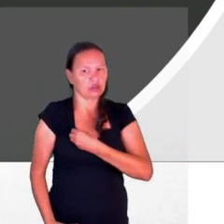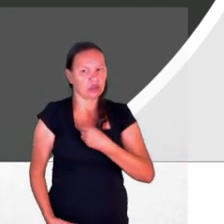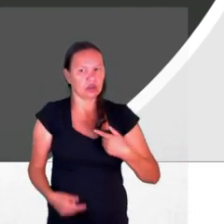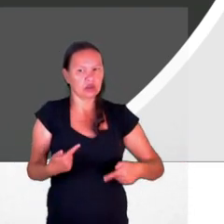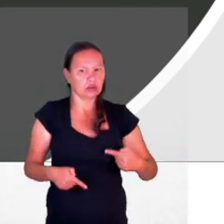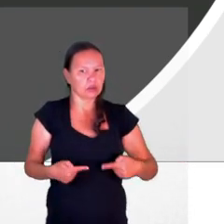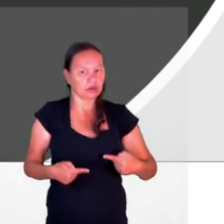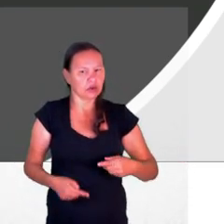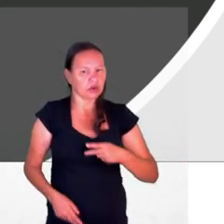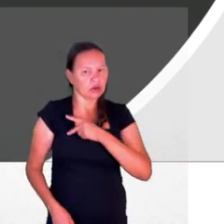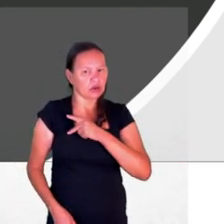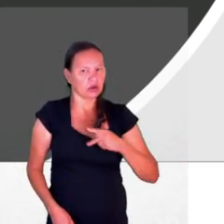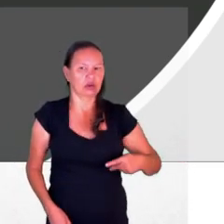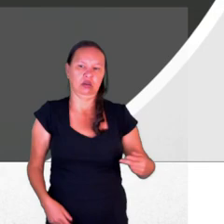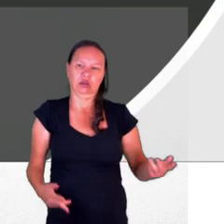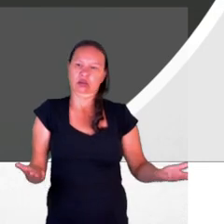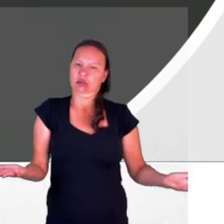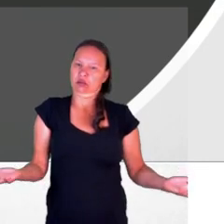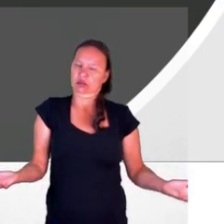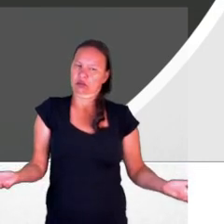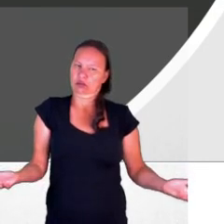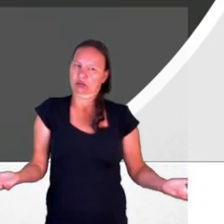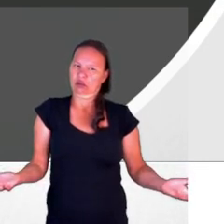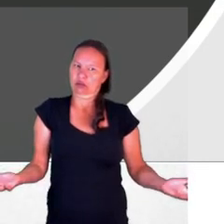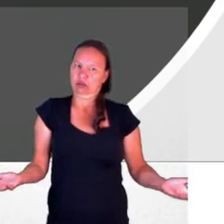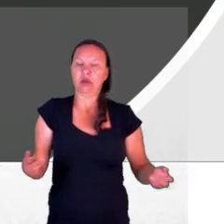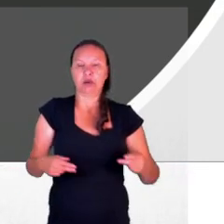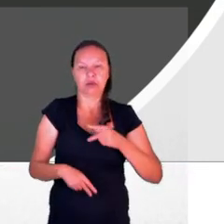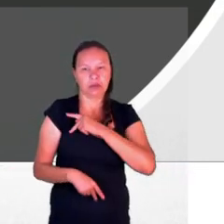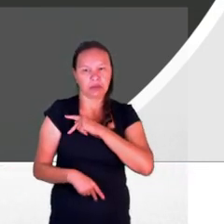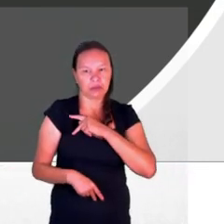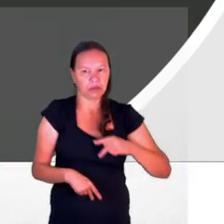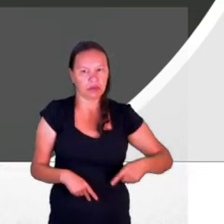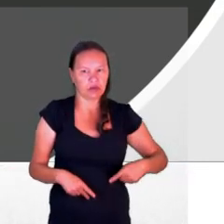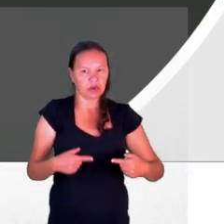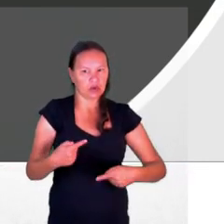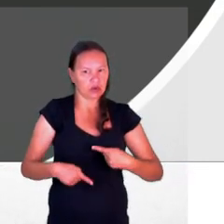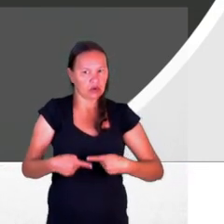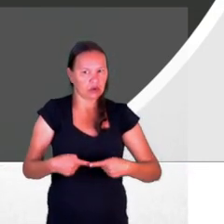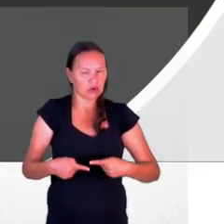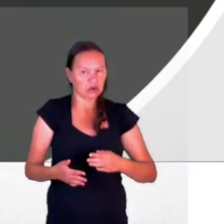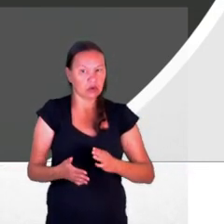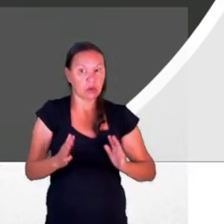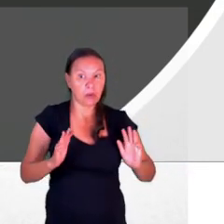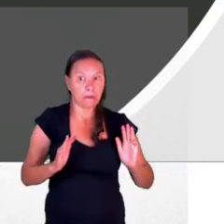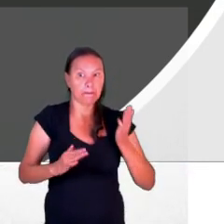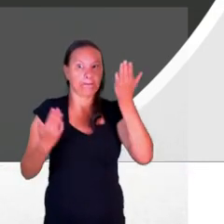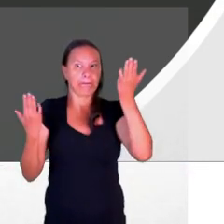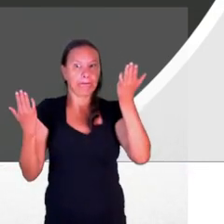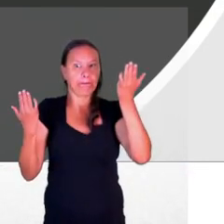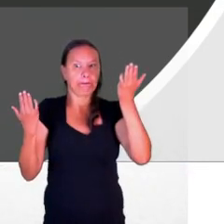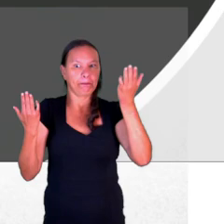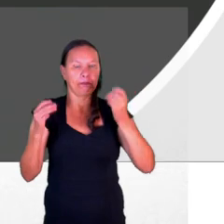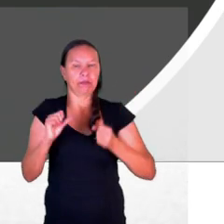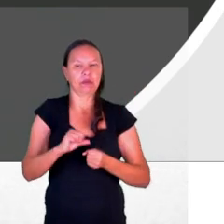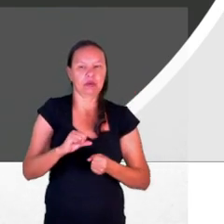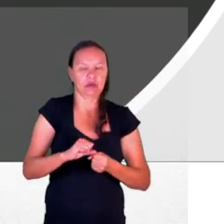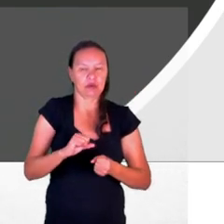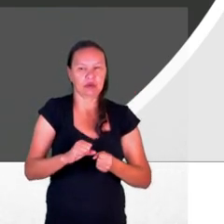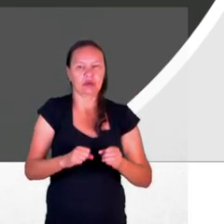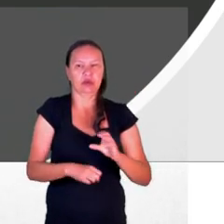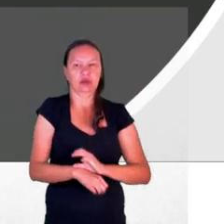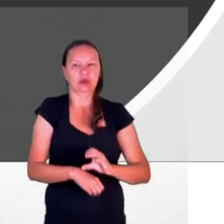pública né a política pública ela surgiu precipuamente com a função de realização dos direitos